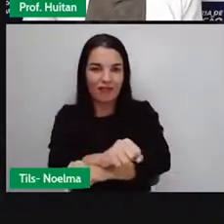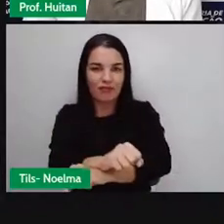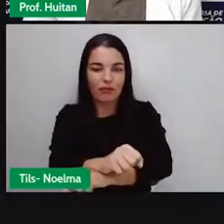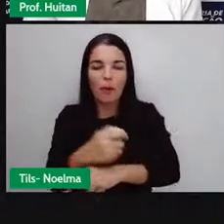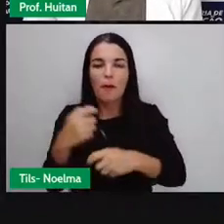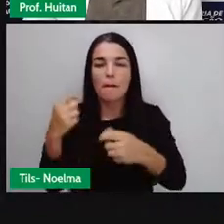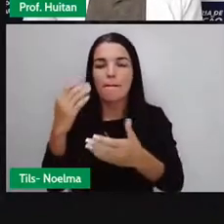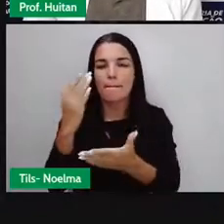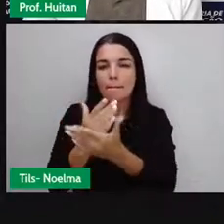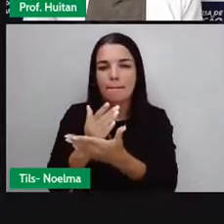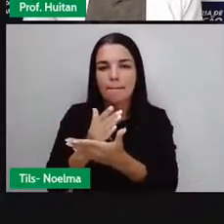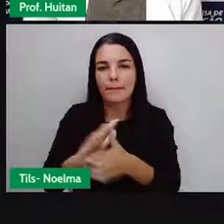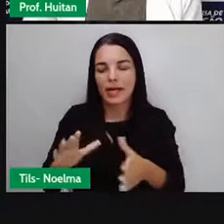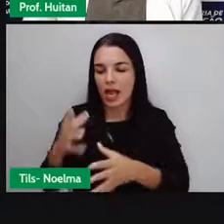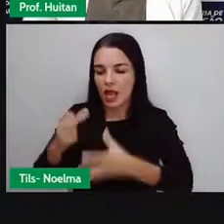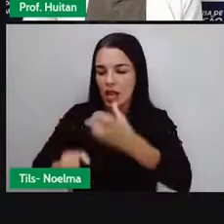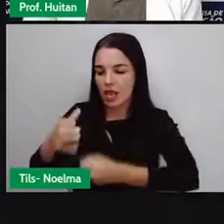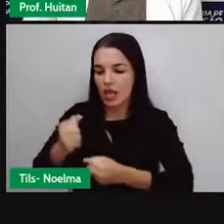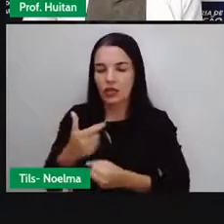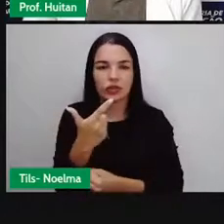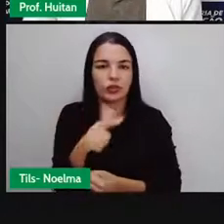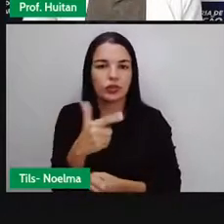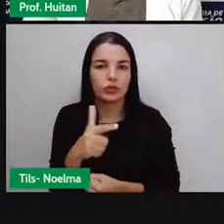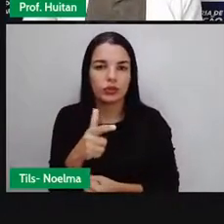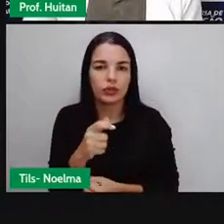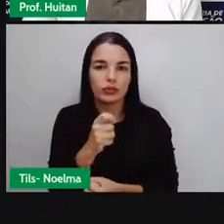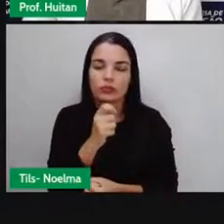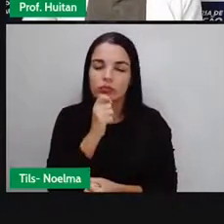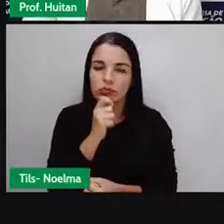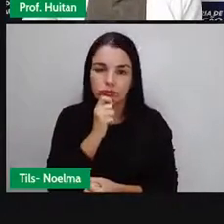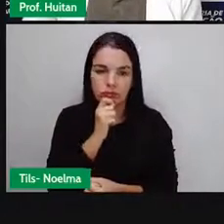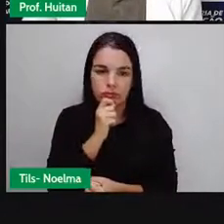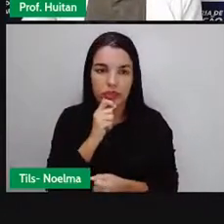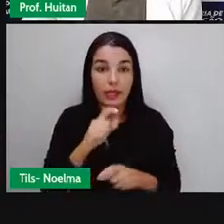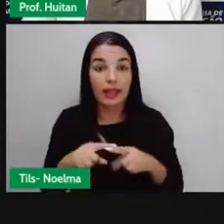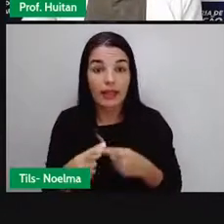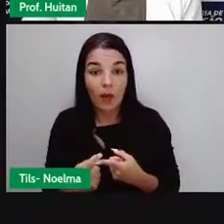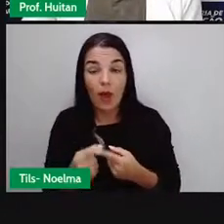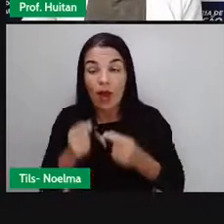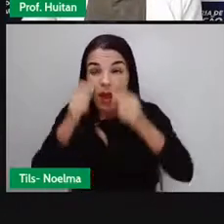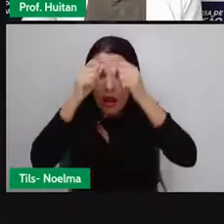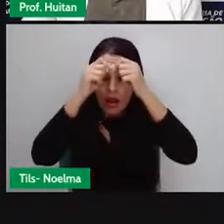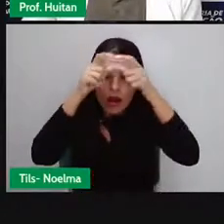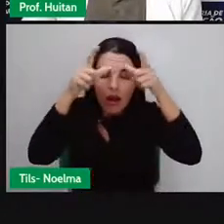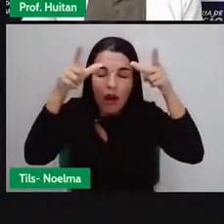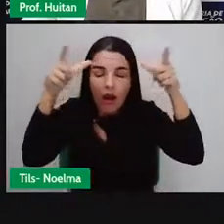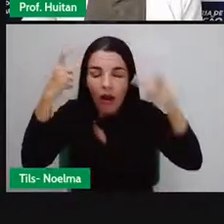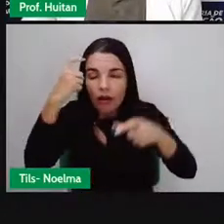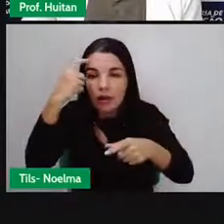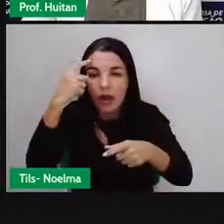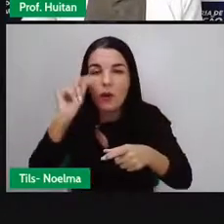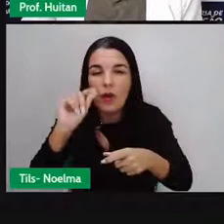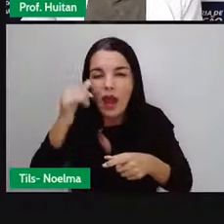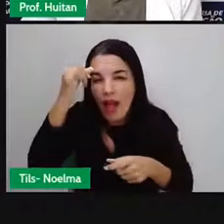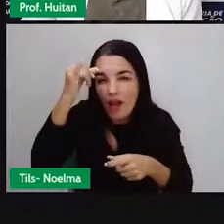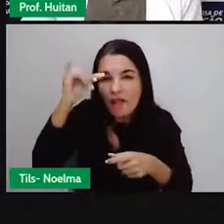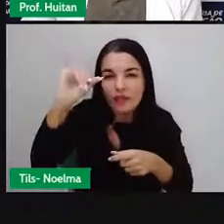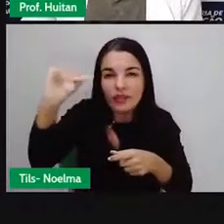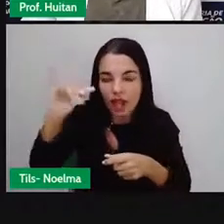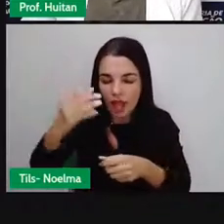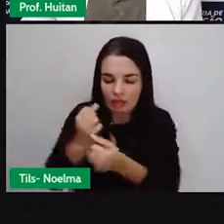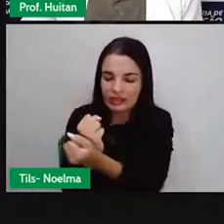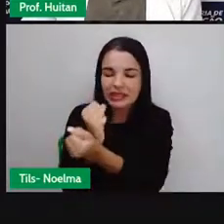leite. Então, criou-se essa ideia para se evitar que